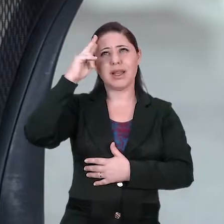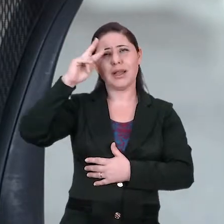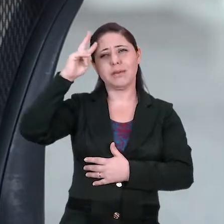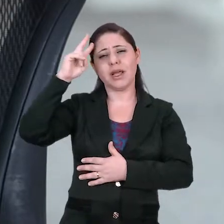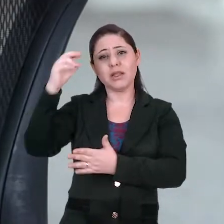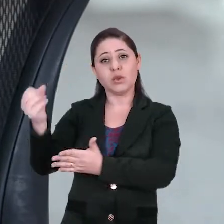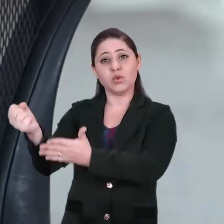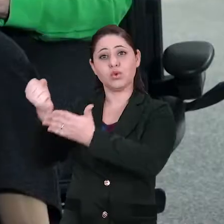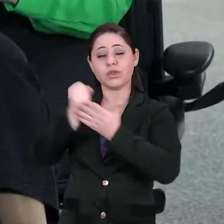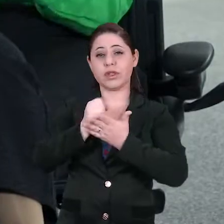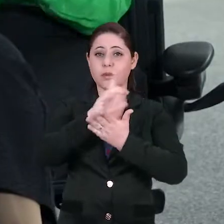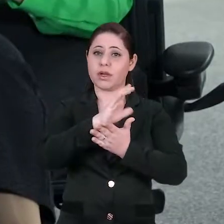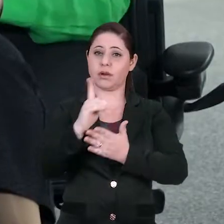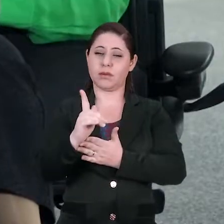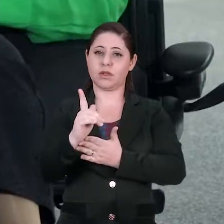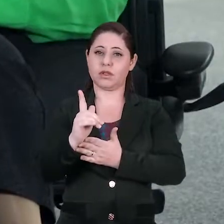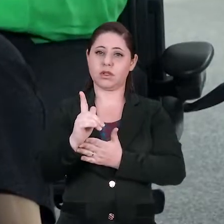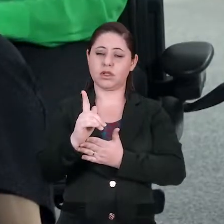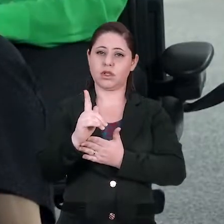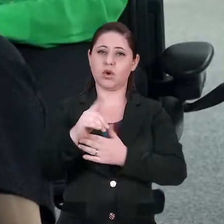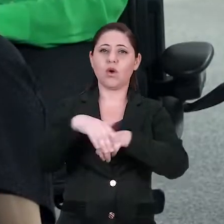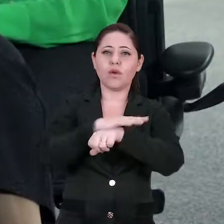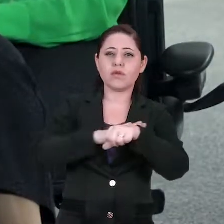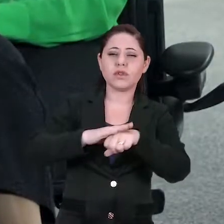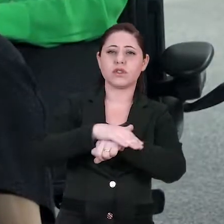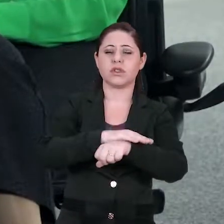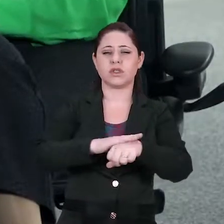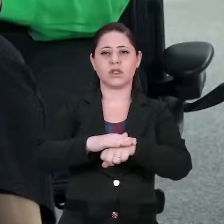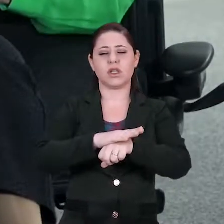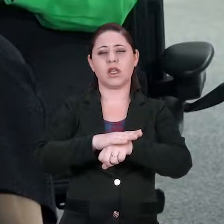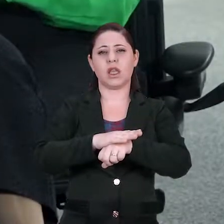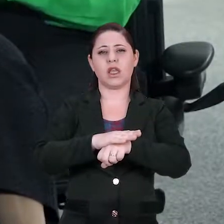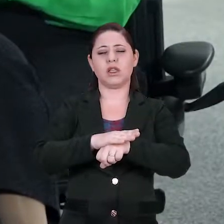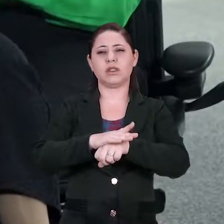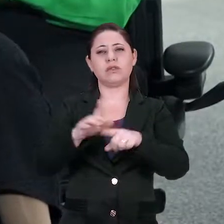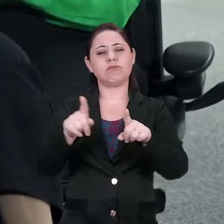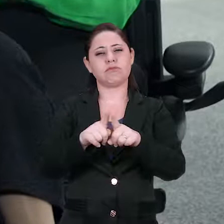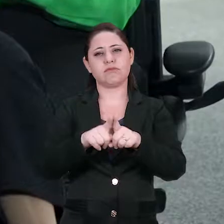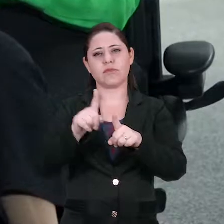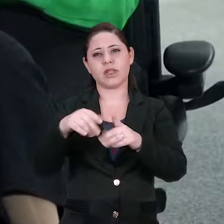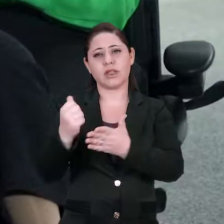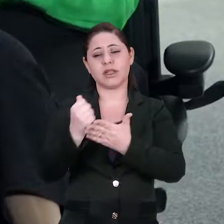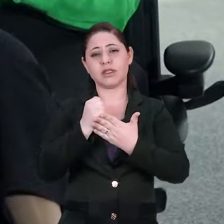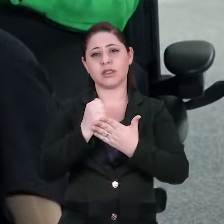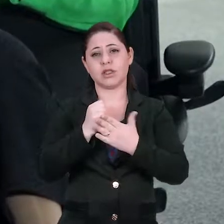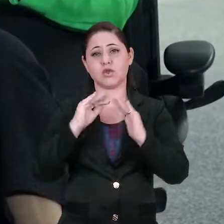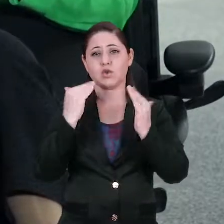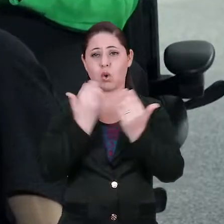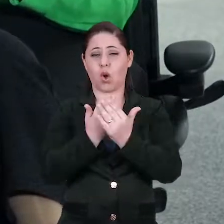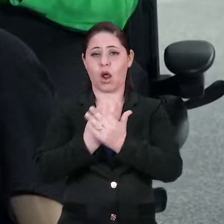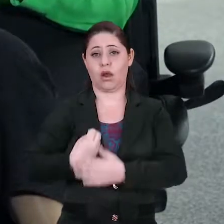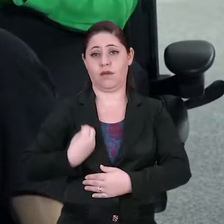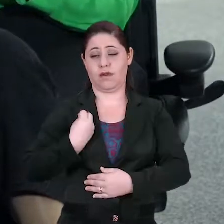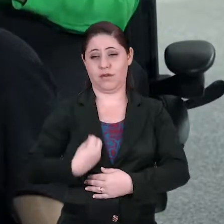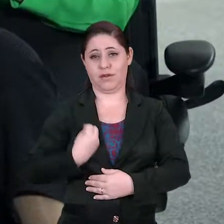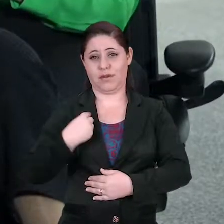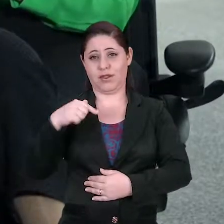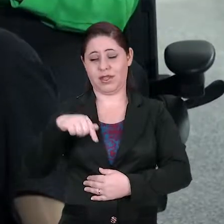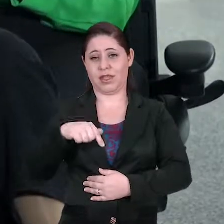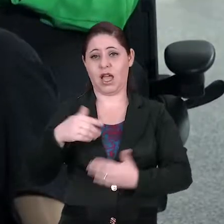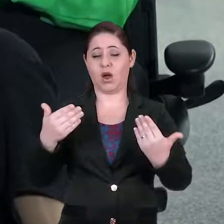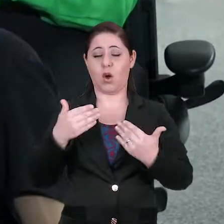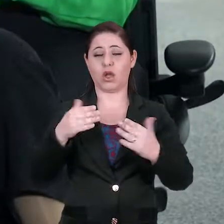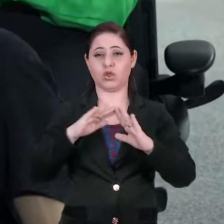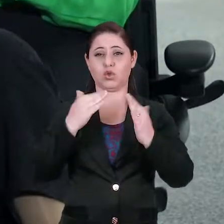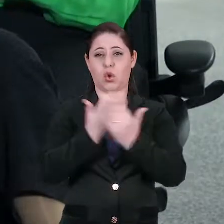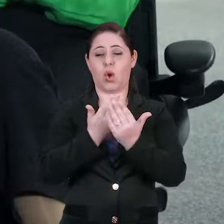de trazer para cá. Tinha começado com Alckmin, com a Dona Lu, e trazer a Escola Viva, que tornou-se esse nome aqui, a Escola